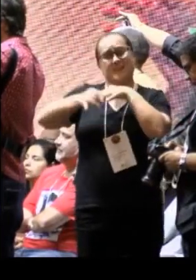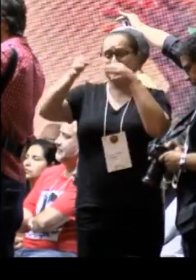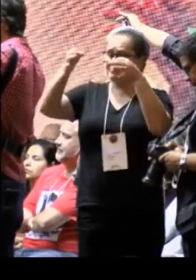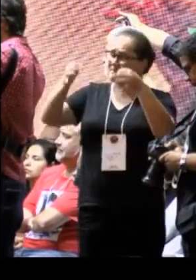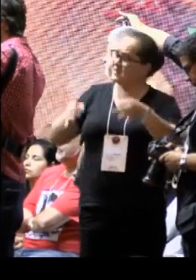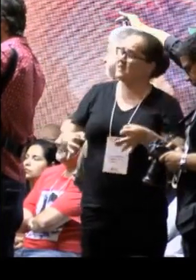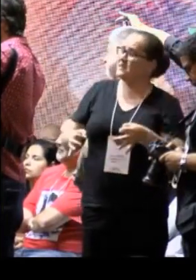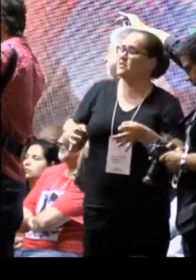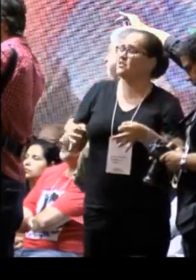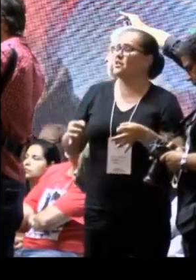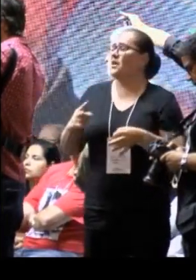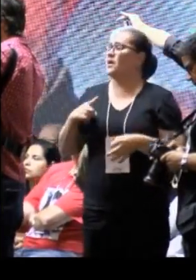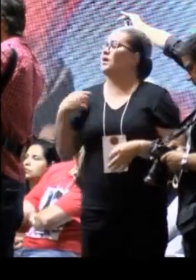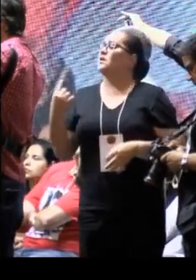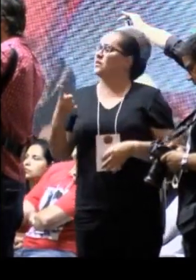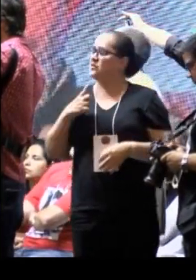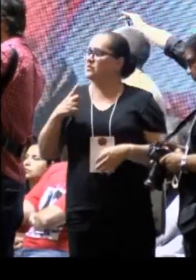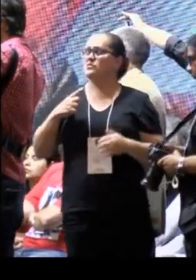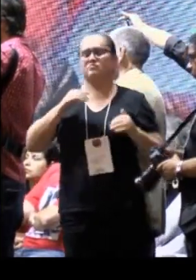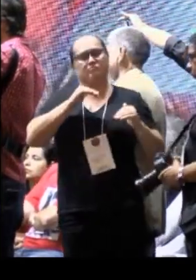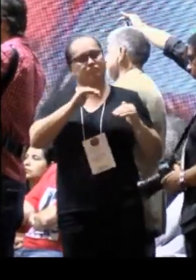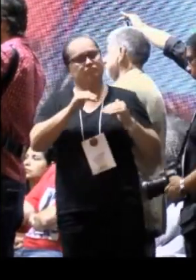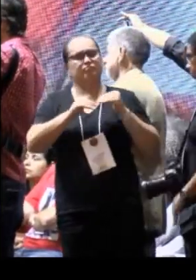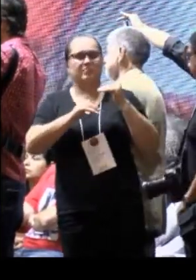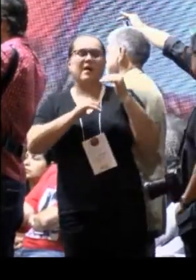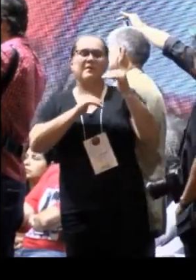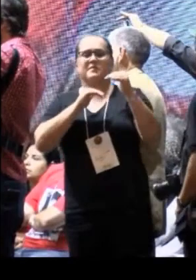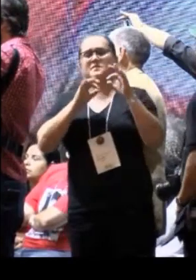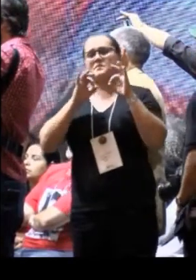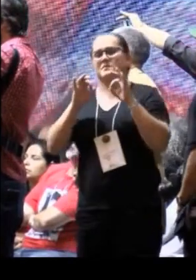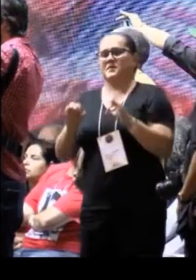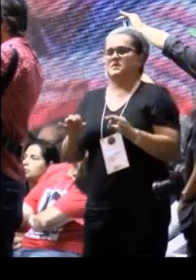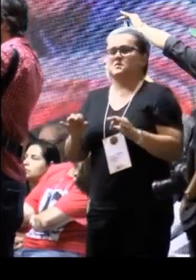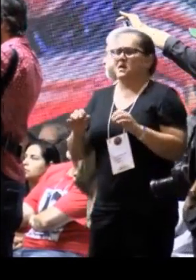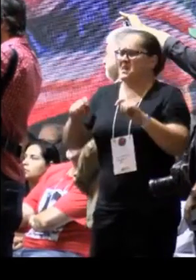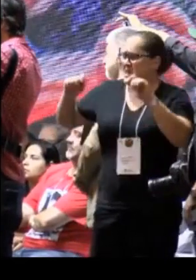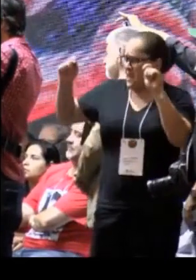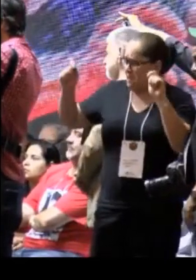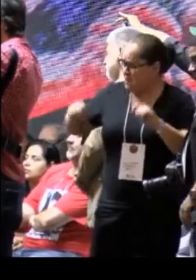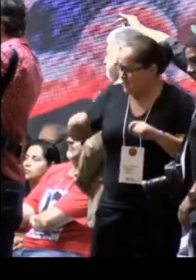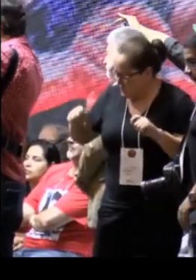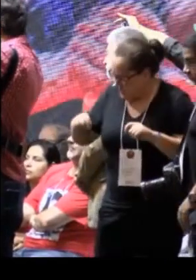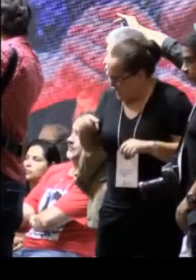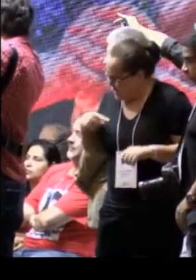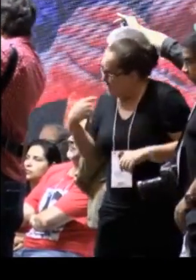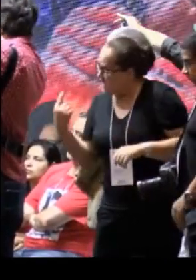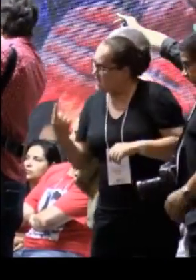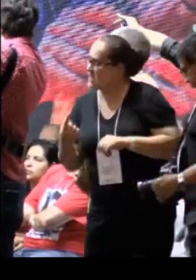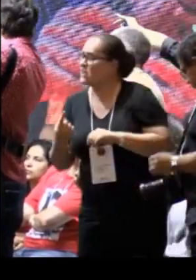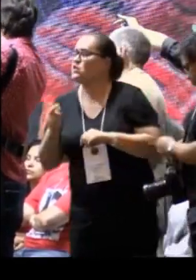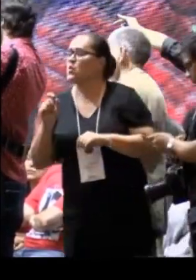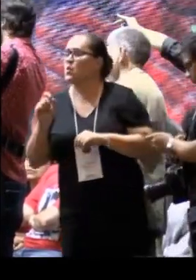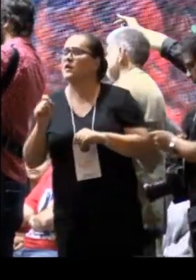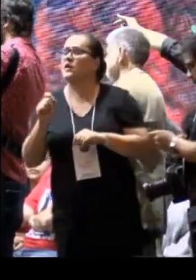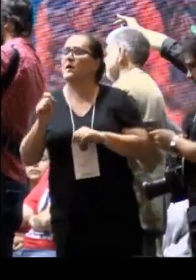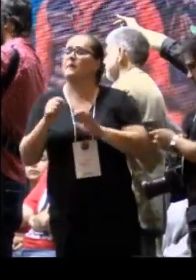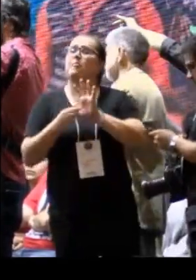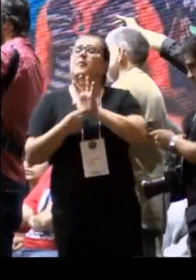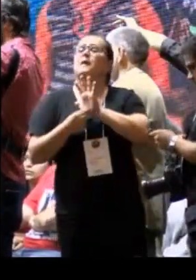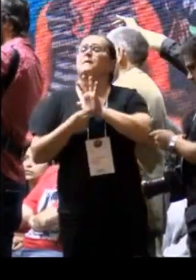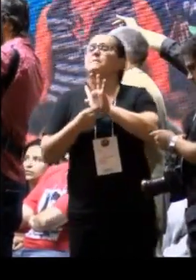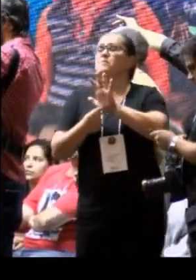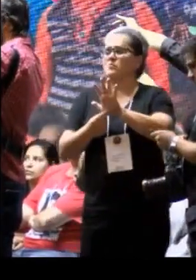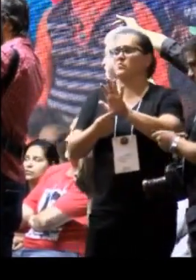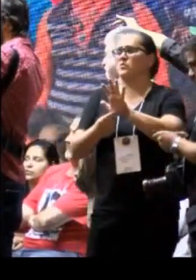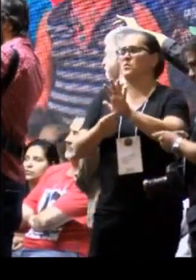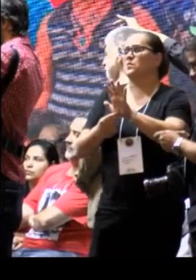que nós tínhamos avançado um degrau na possibilidade da gente desmascarar o que foi